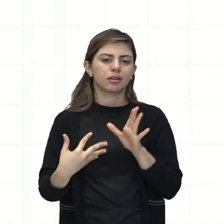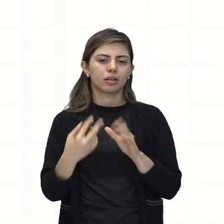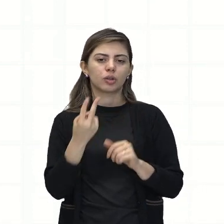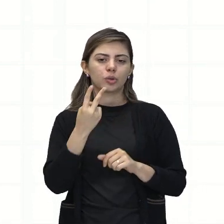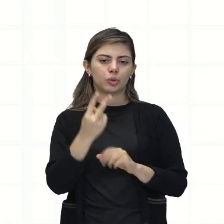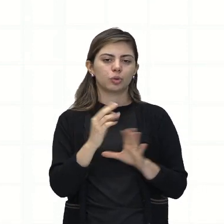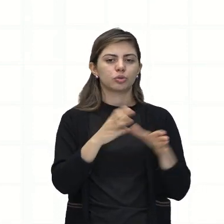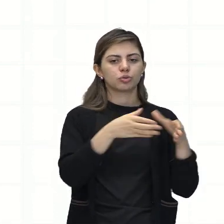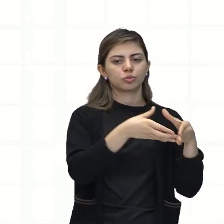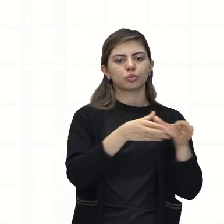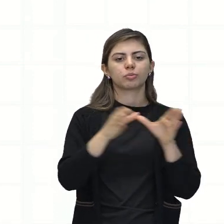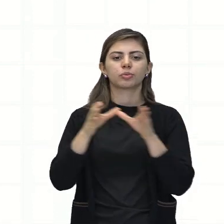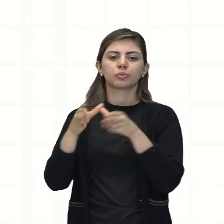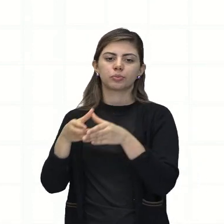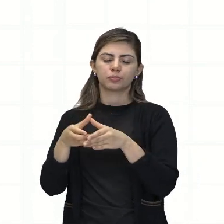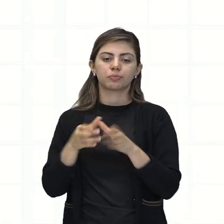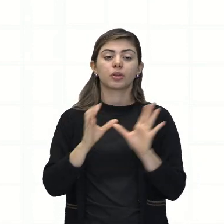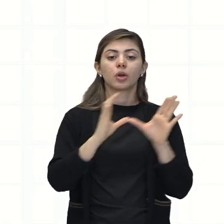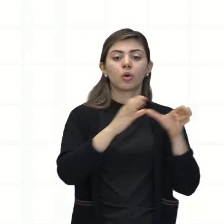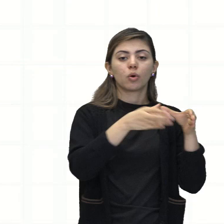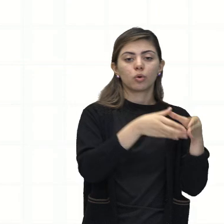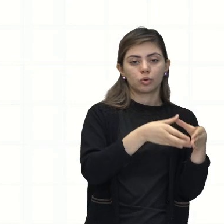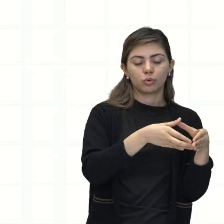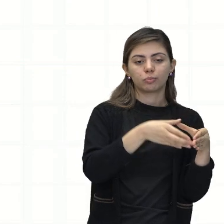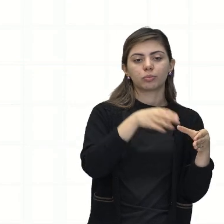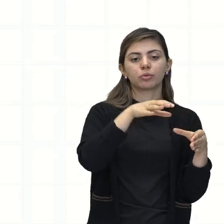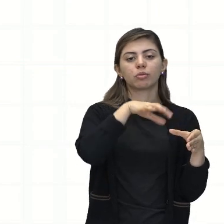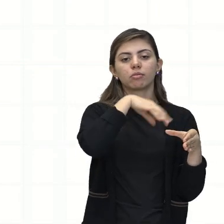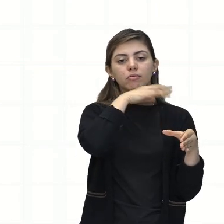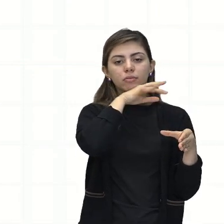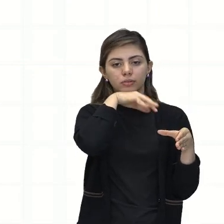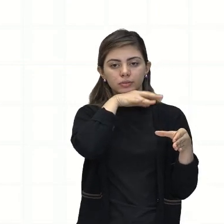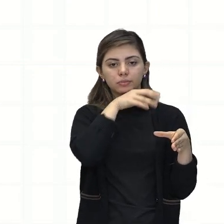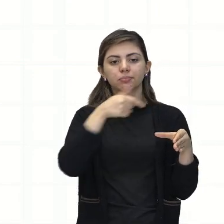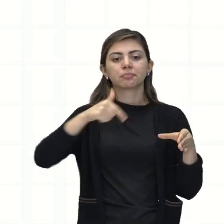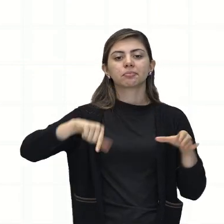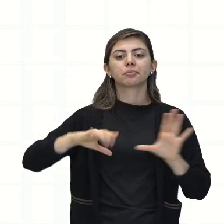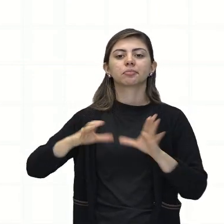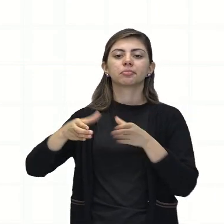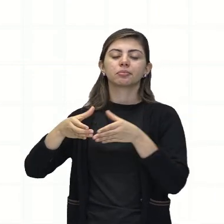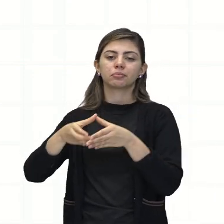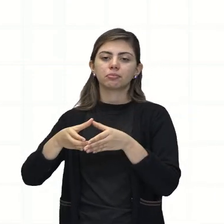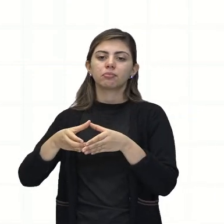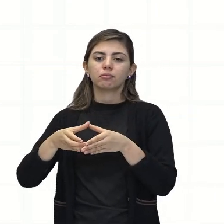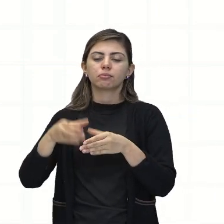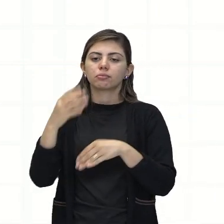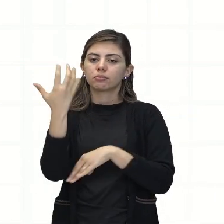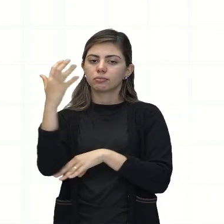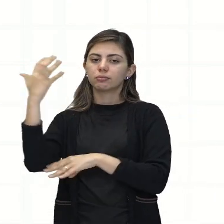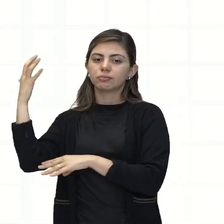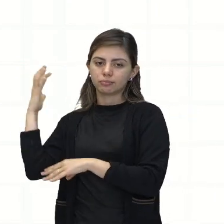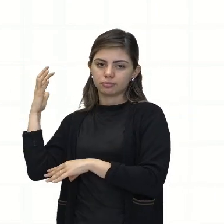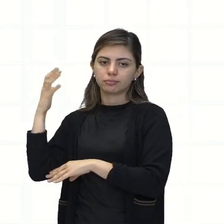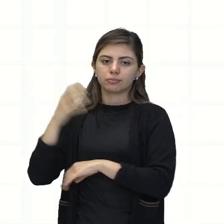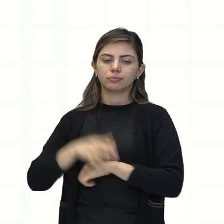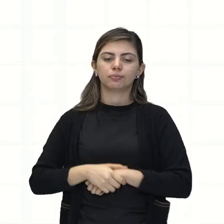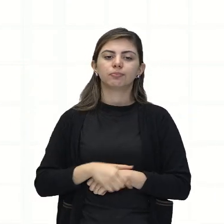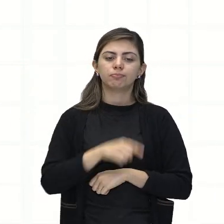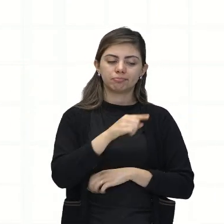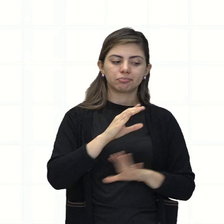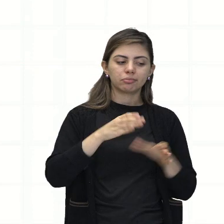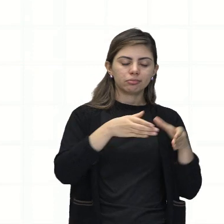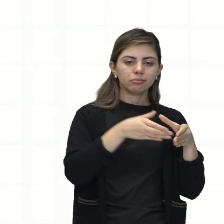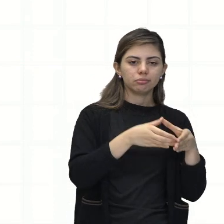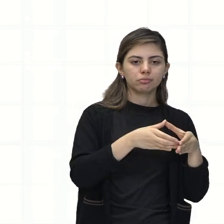grandes grupos. O grupo dos animais, né, e também o grupo das plantas. Os animais, que eram os seres